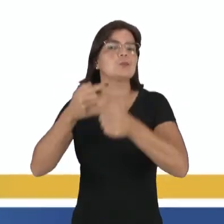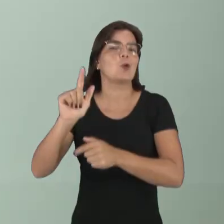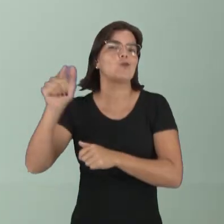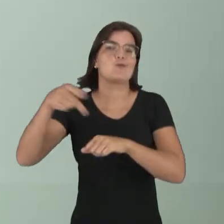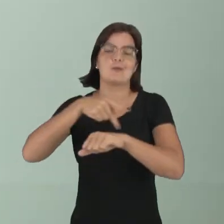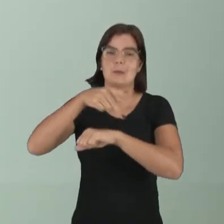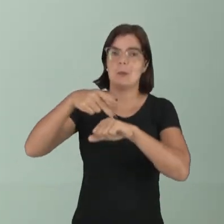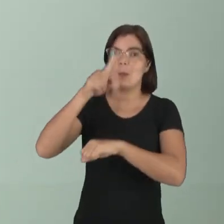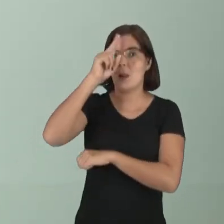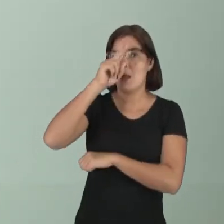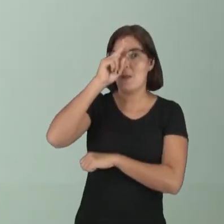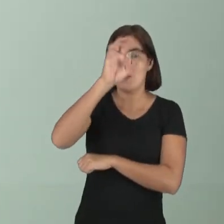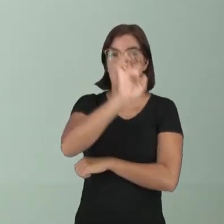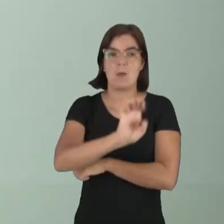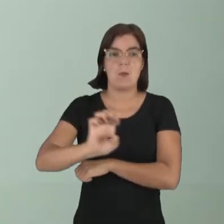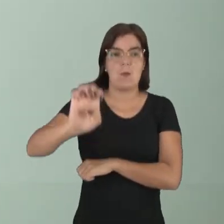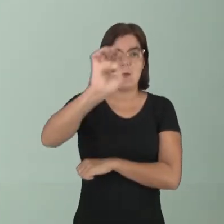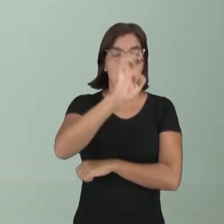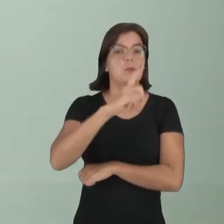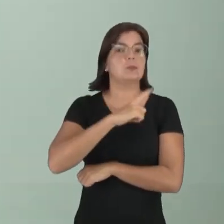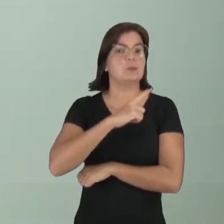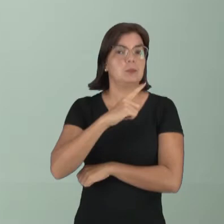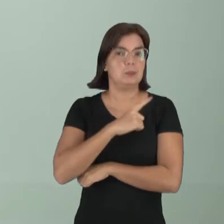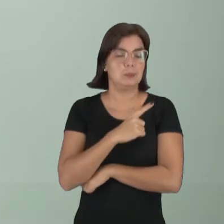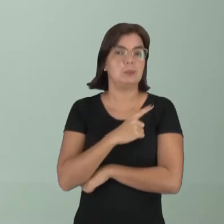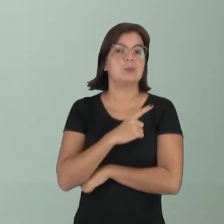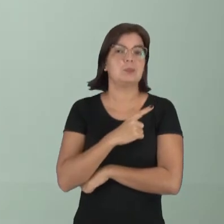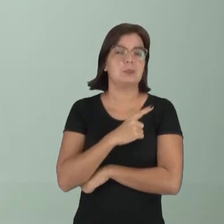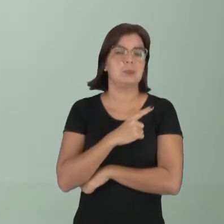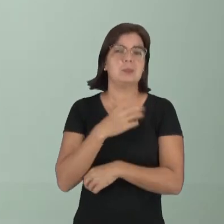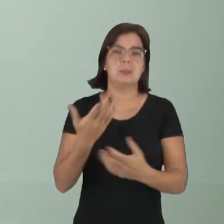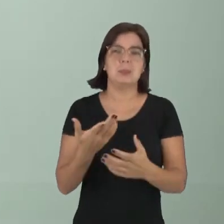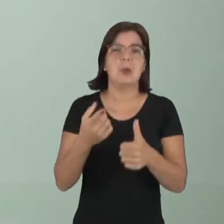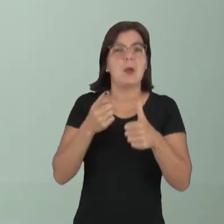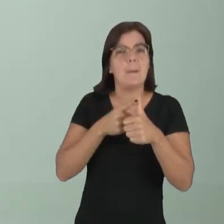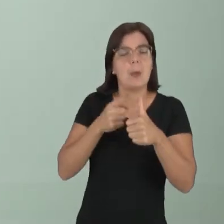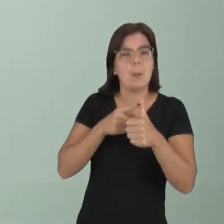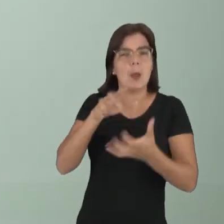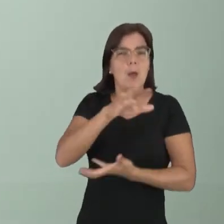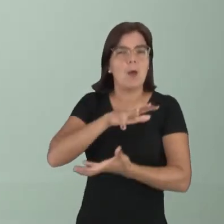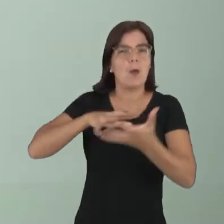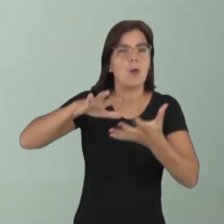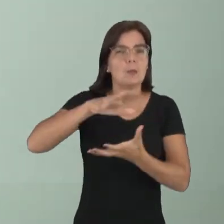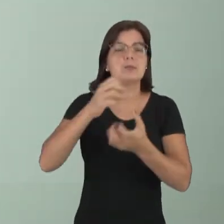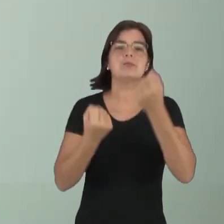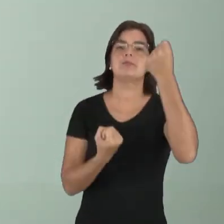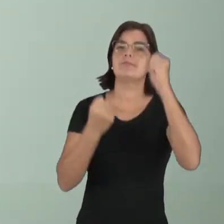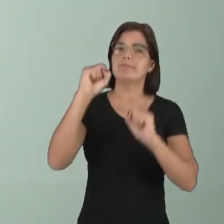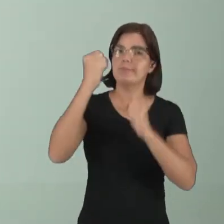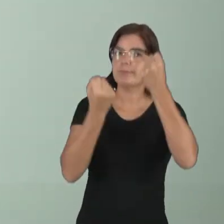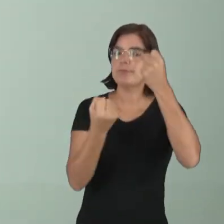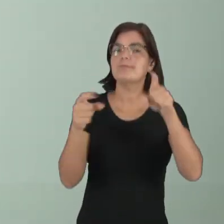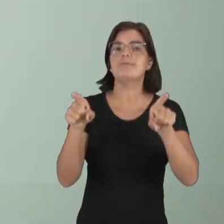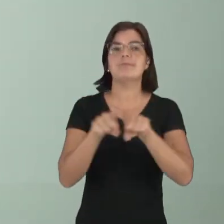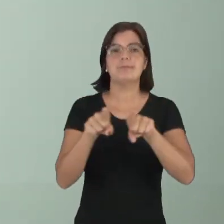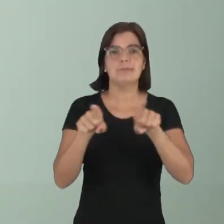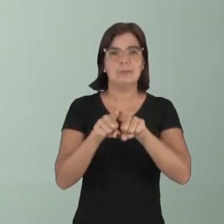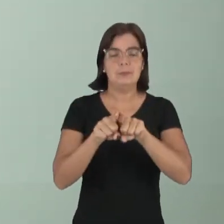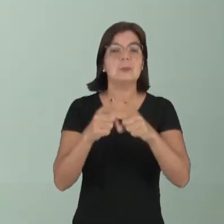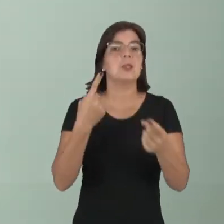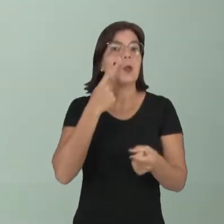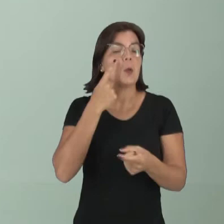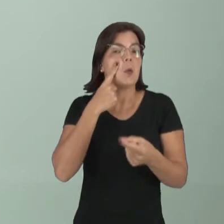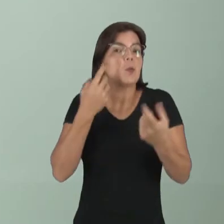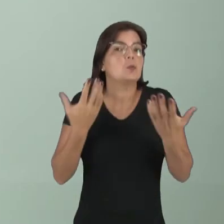países. Lembrando que a Europa, depois de ter, na primeira Revolução Industrial, ter